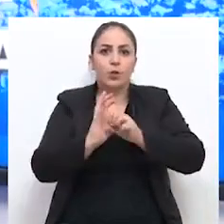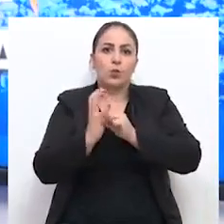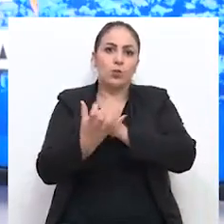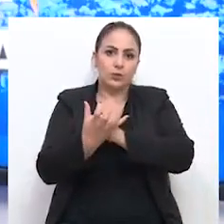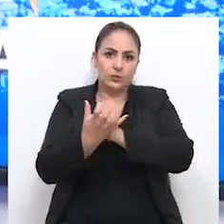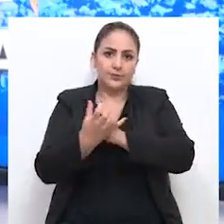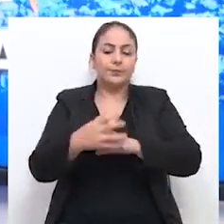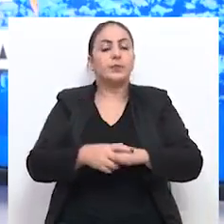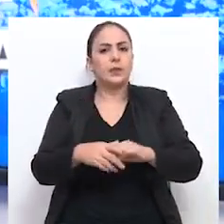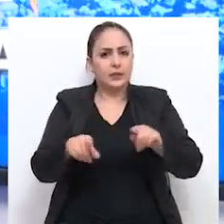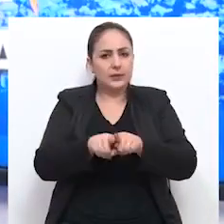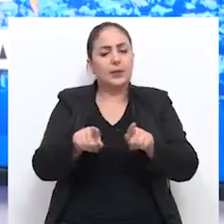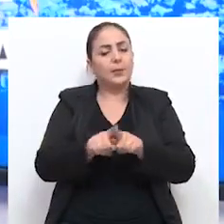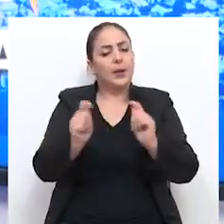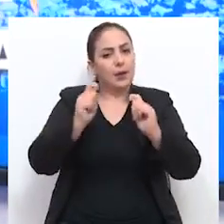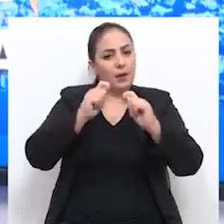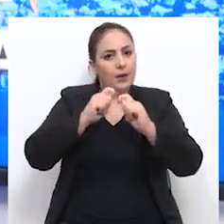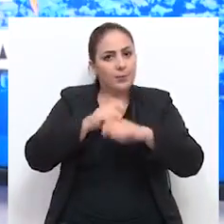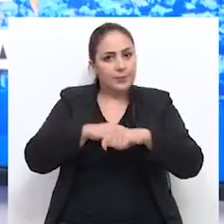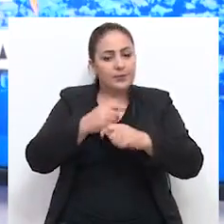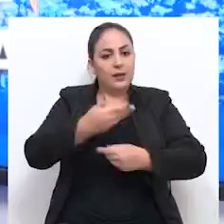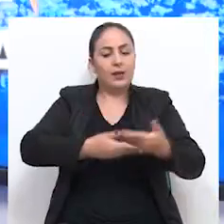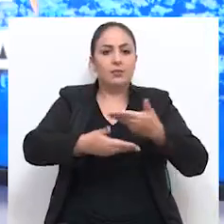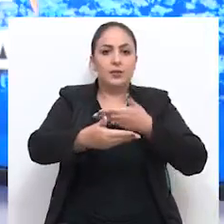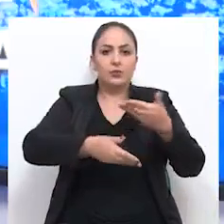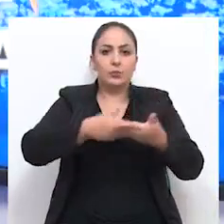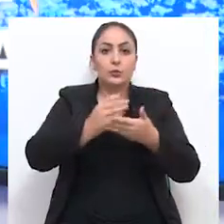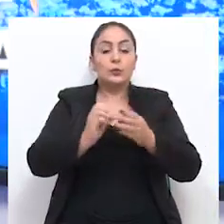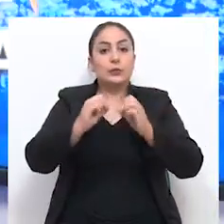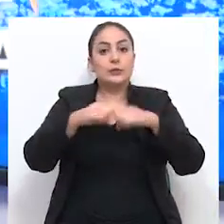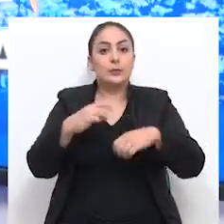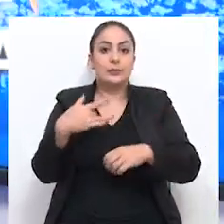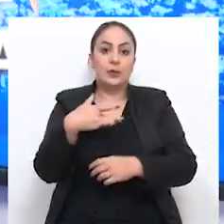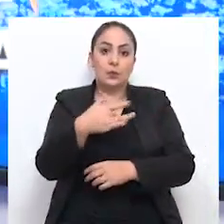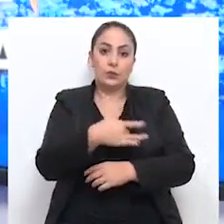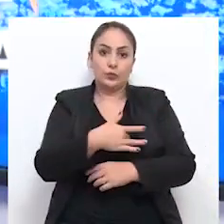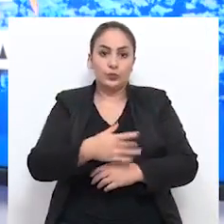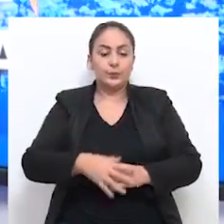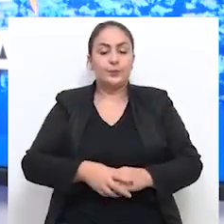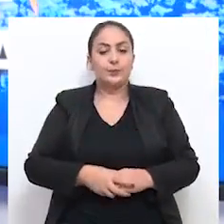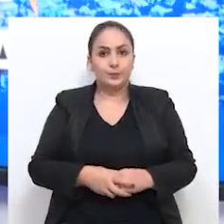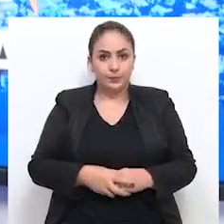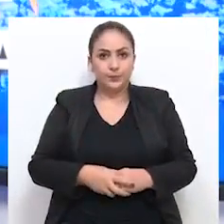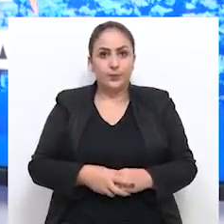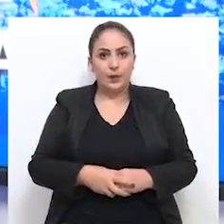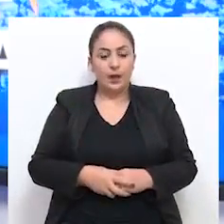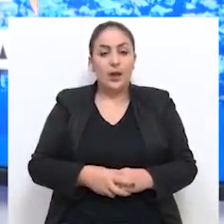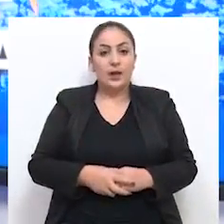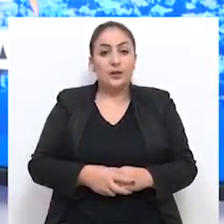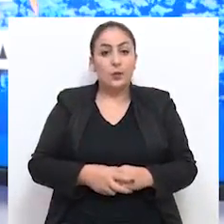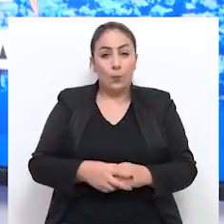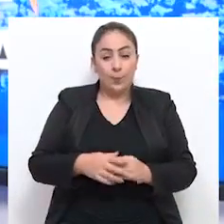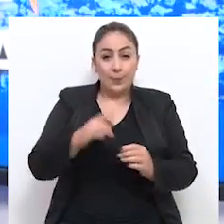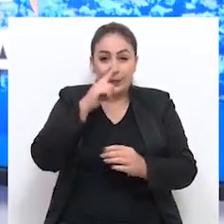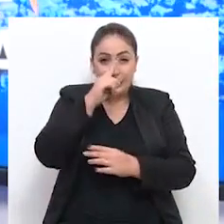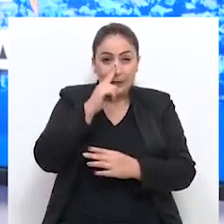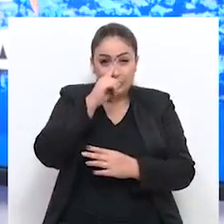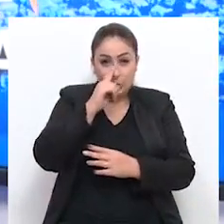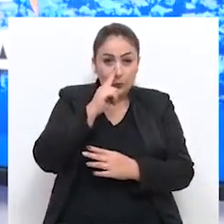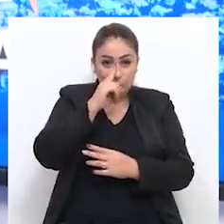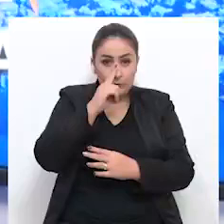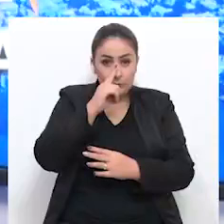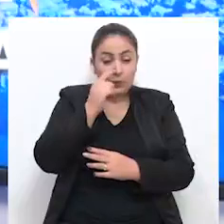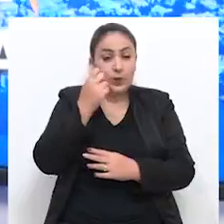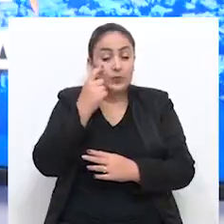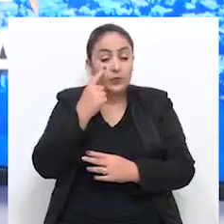da Covid-19 e a capacidade de atendimento do sistema de saúde. Conforme o grau de risco,